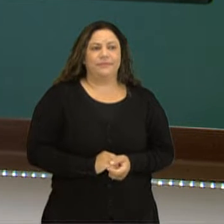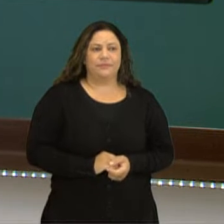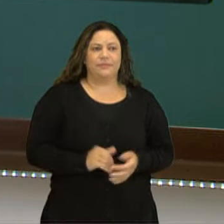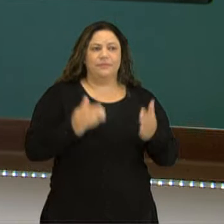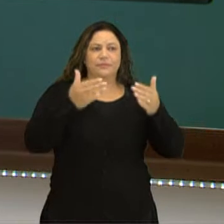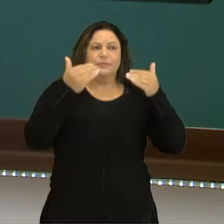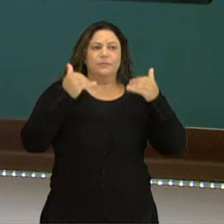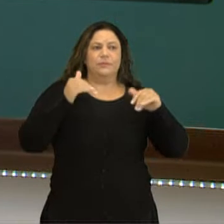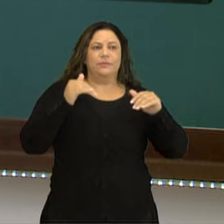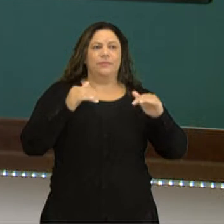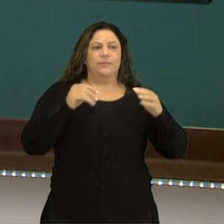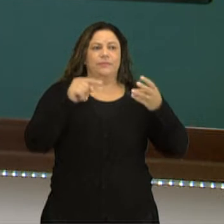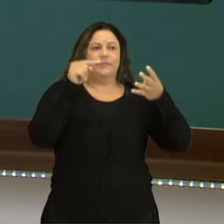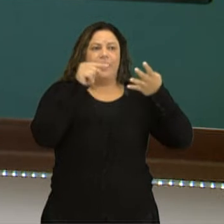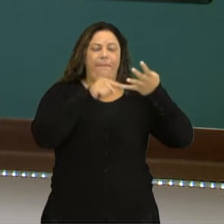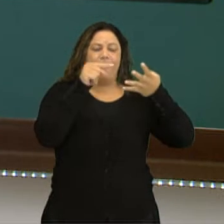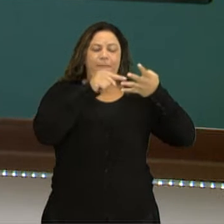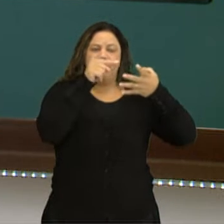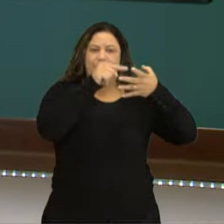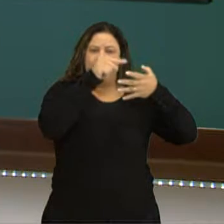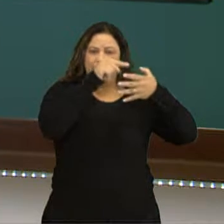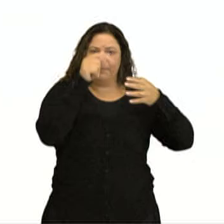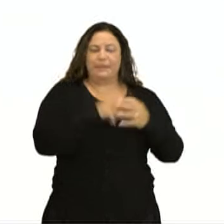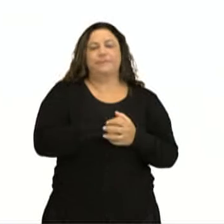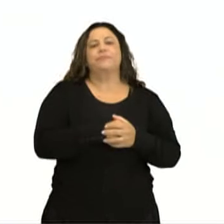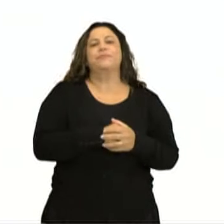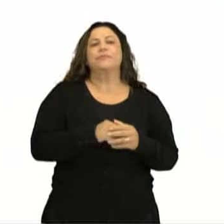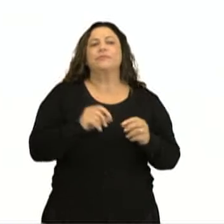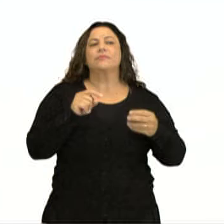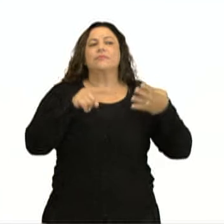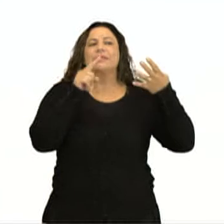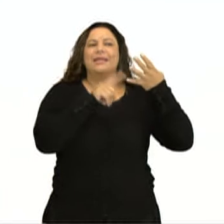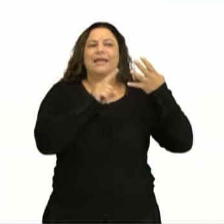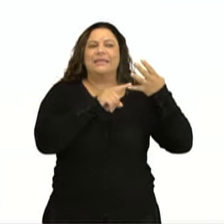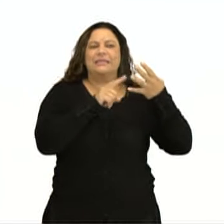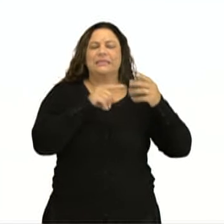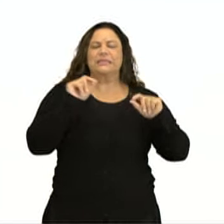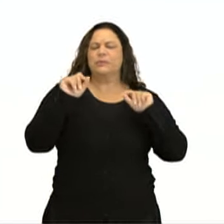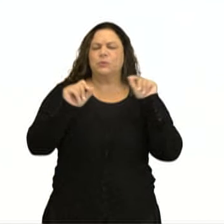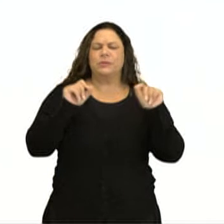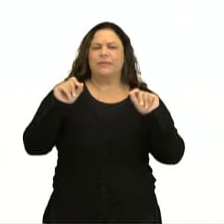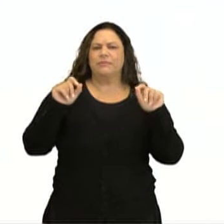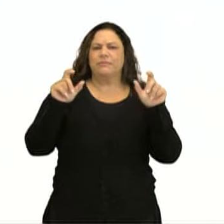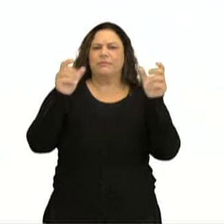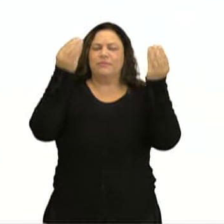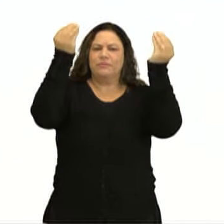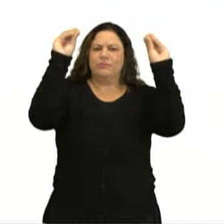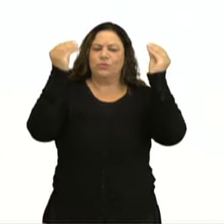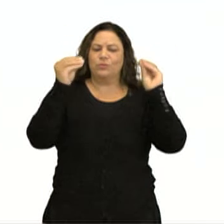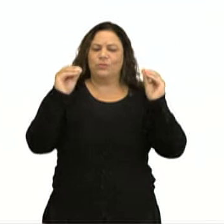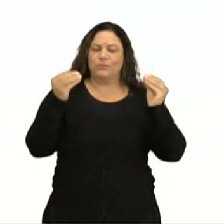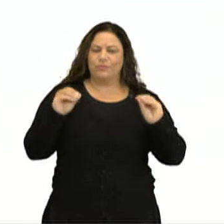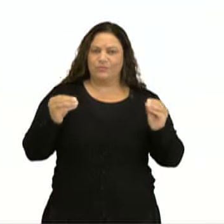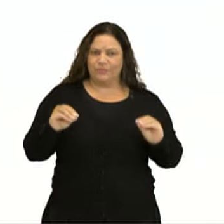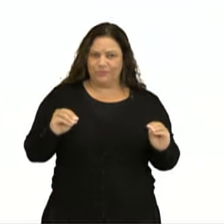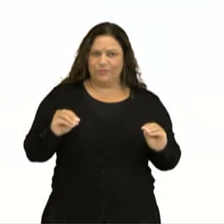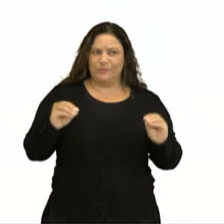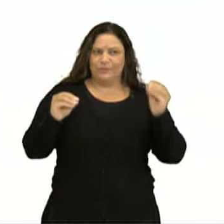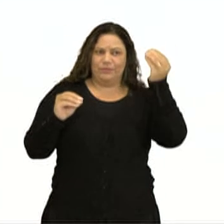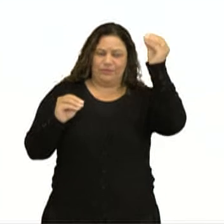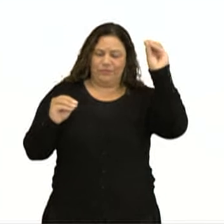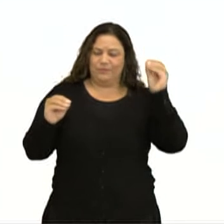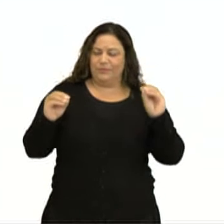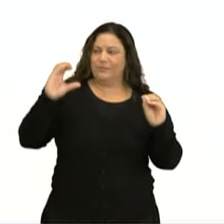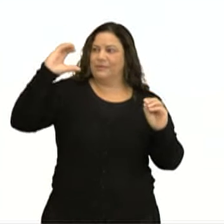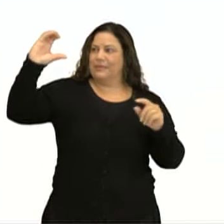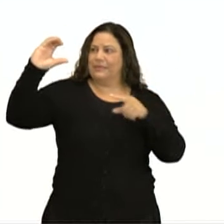E por último, no equilíbrio térmico não existe. E pessoal, e aí você vai ter que preencher a lacuna da esquerda